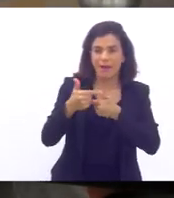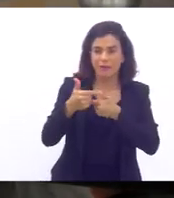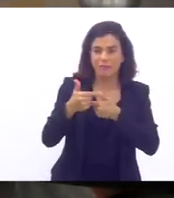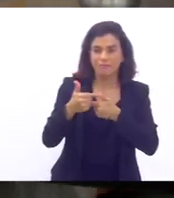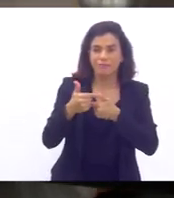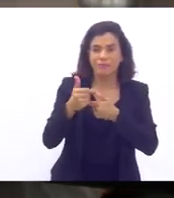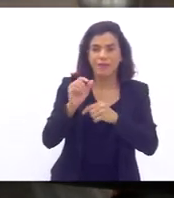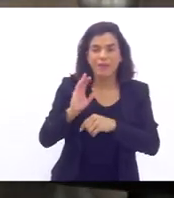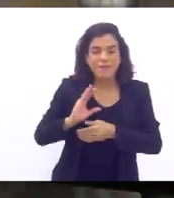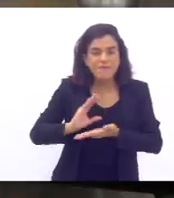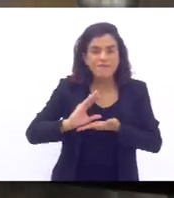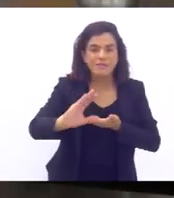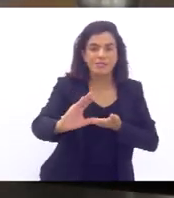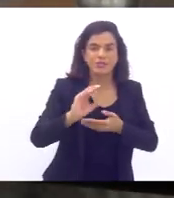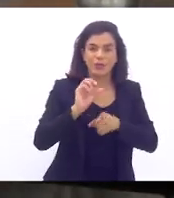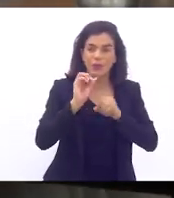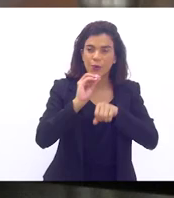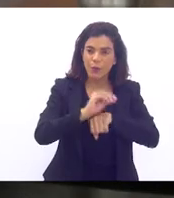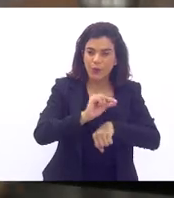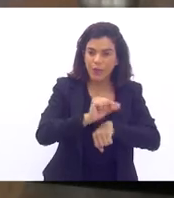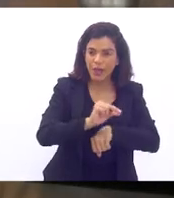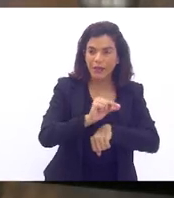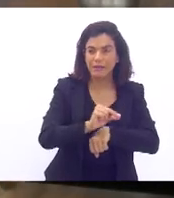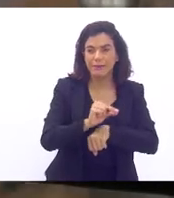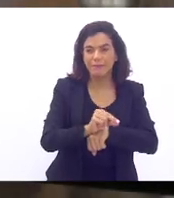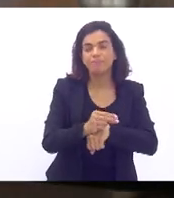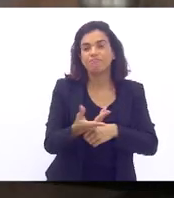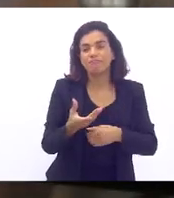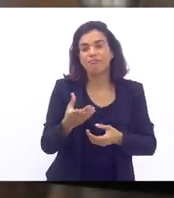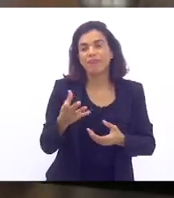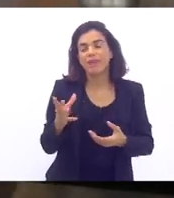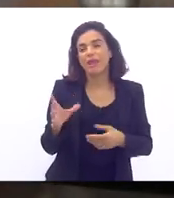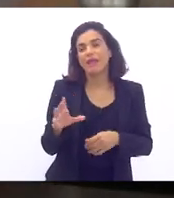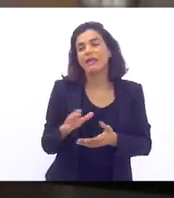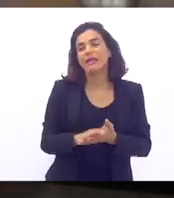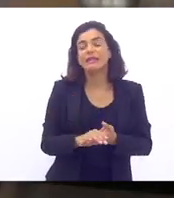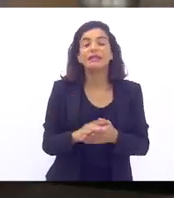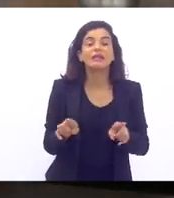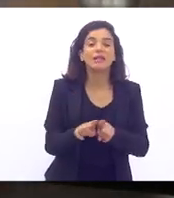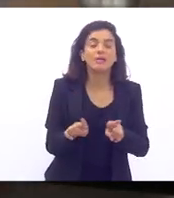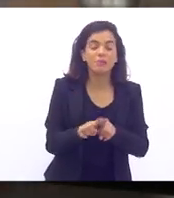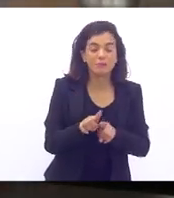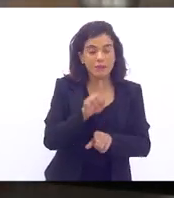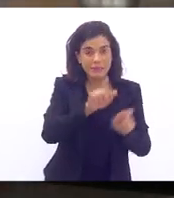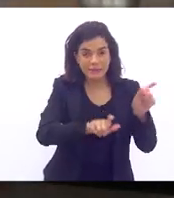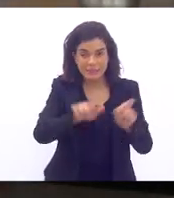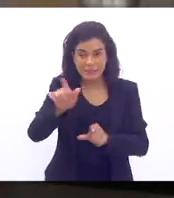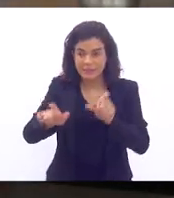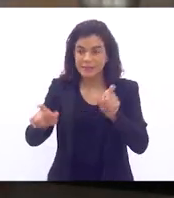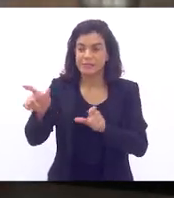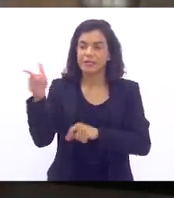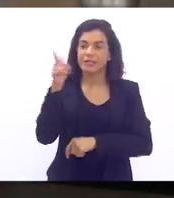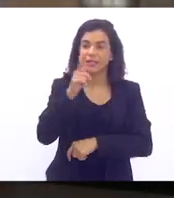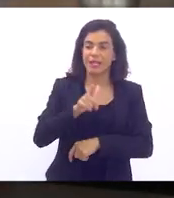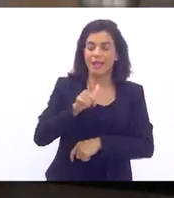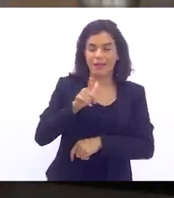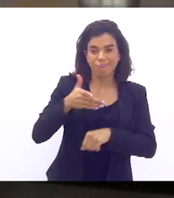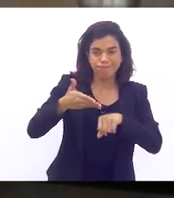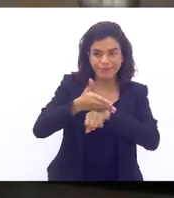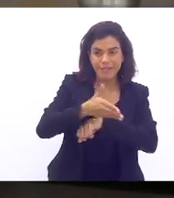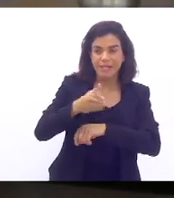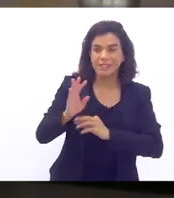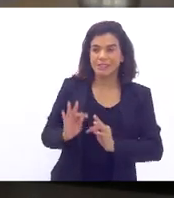tecnologia investir em Cuidado incapacidade né profissional e para que esses pacientes tenham acesso a Essas tecnologias